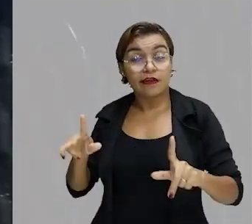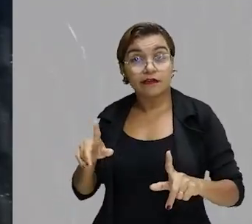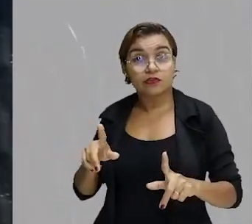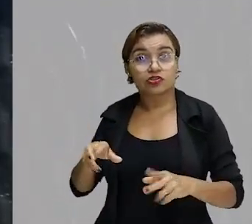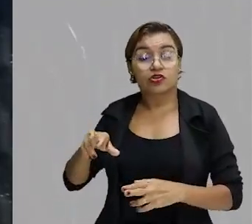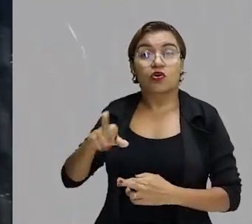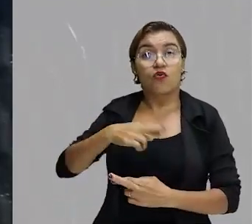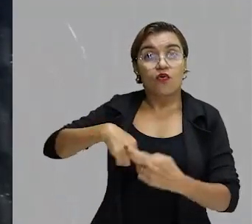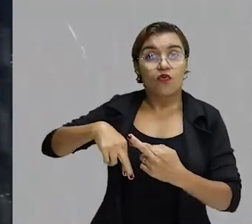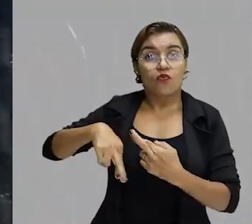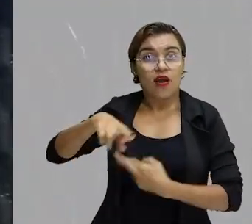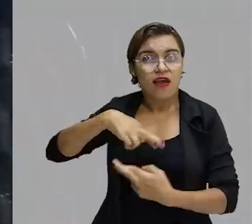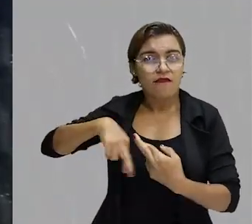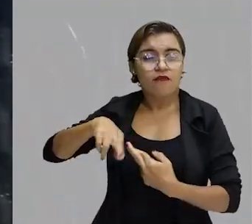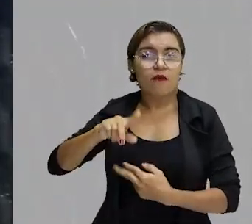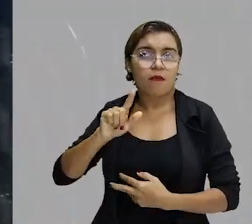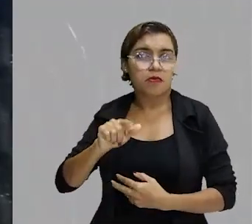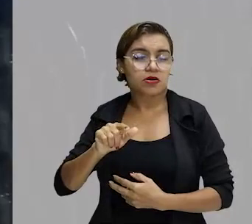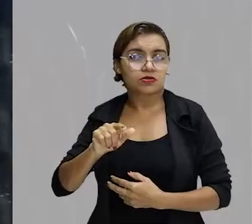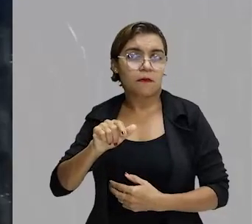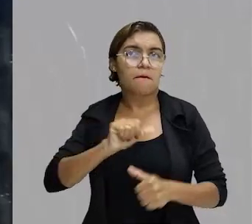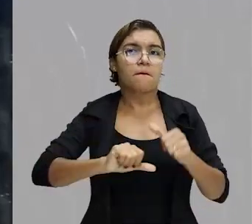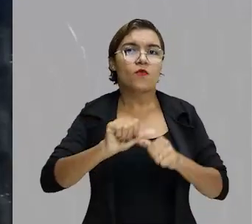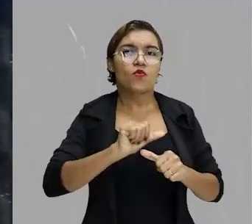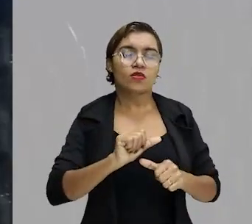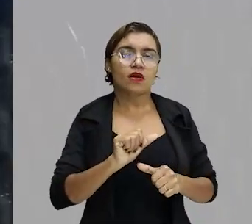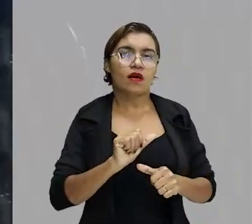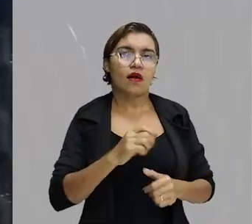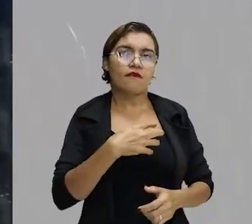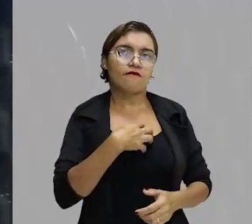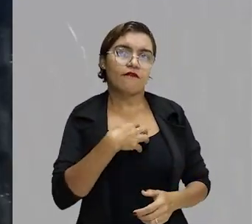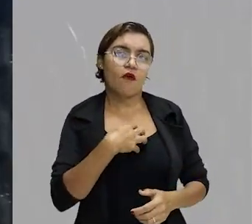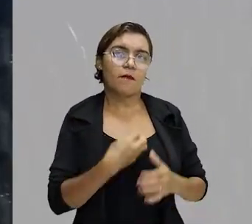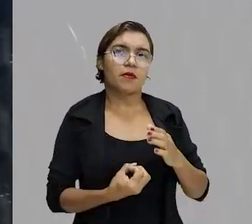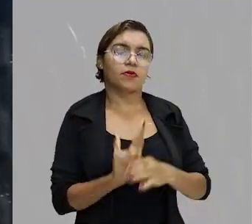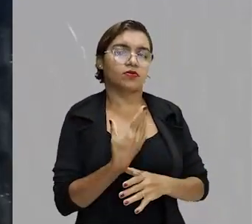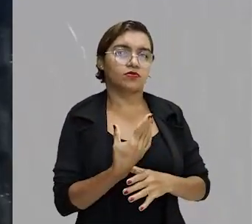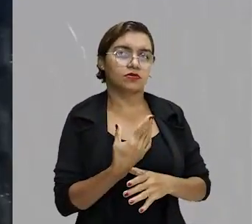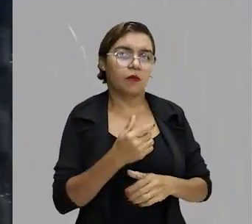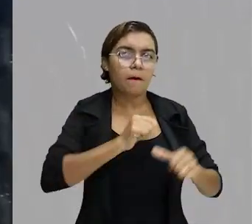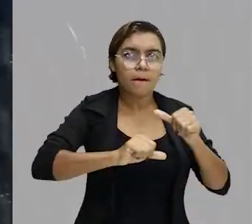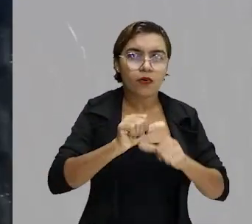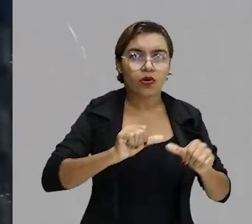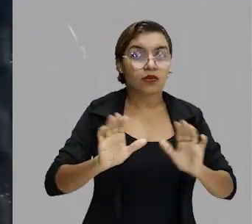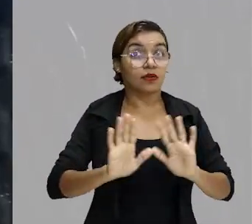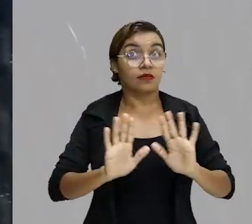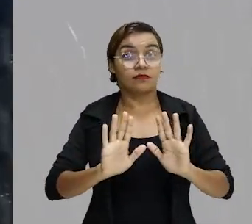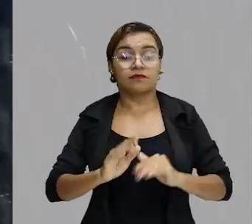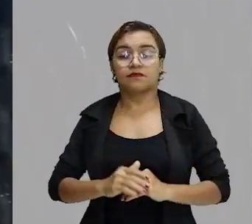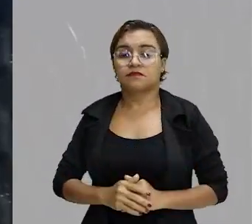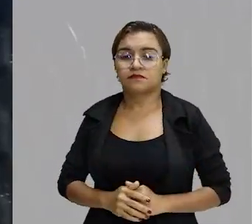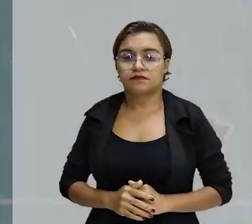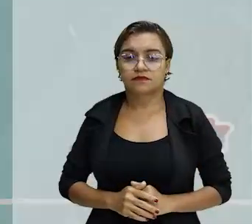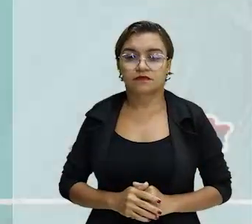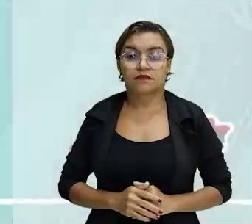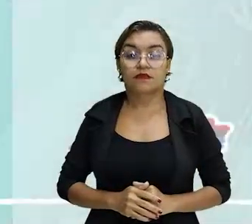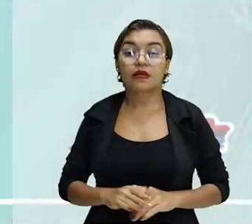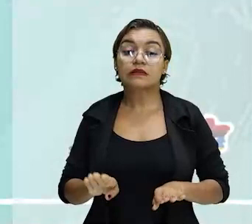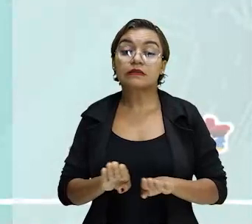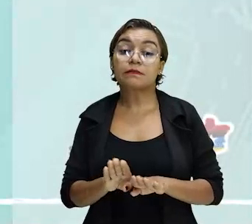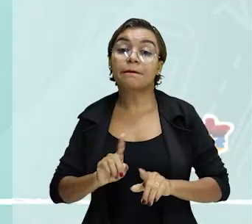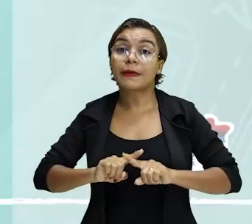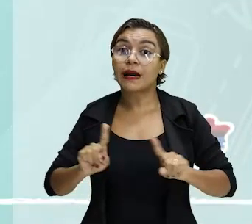ele não busca mudar o modo de produção, alterar completamente as estruturas ou a infraestrutura social. Mas ele